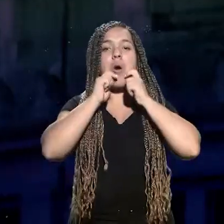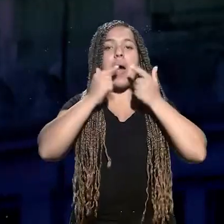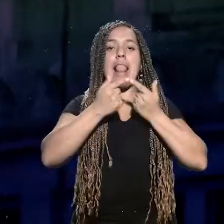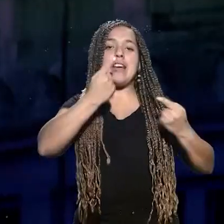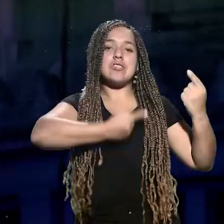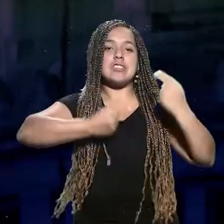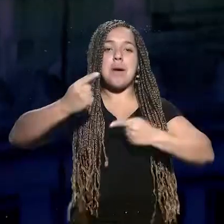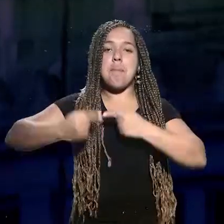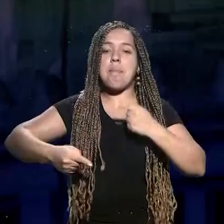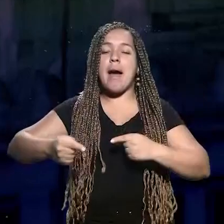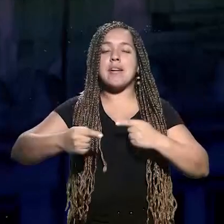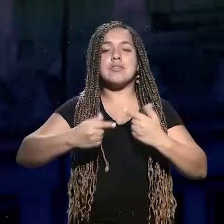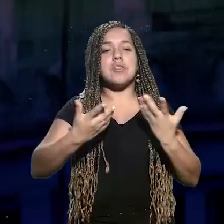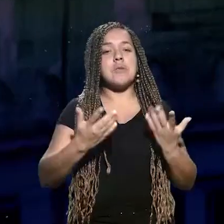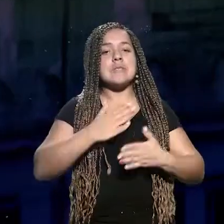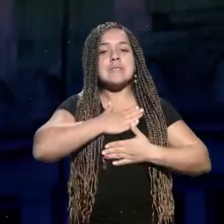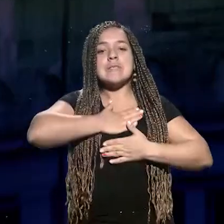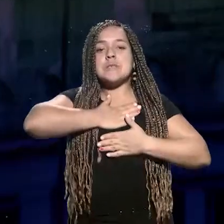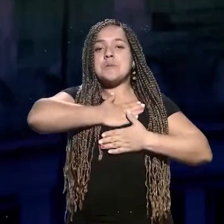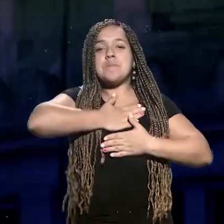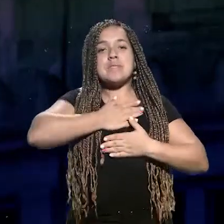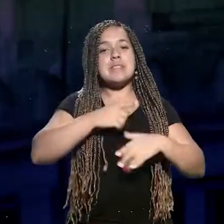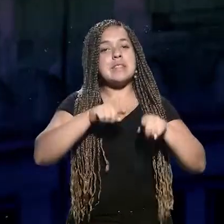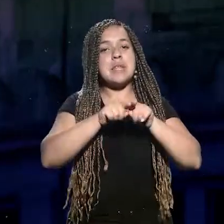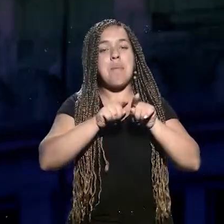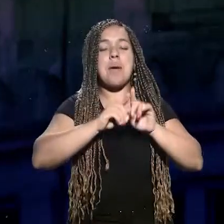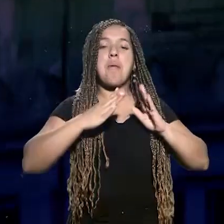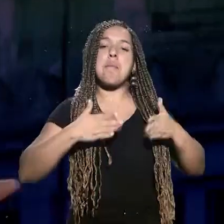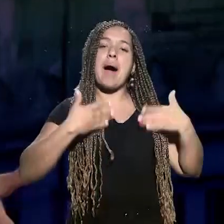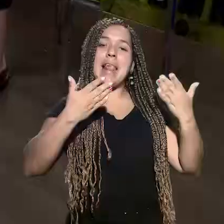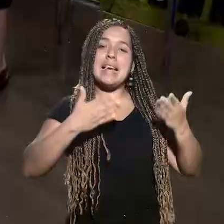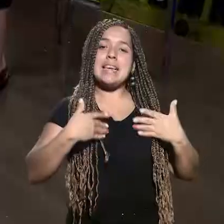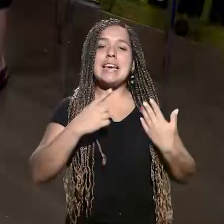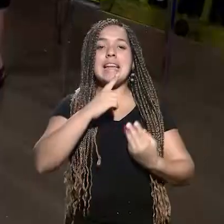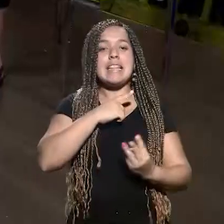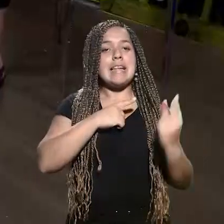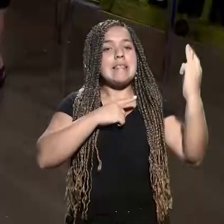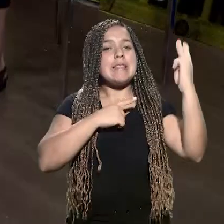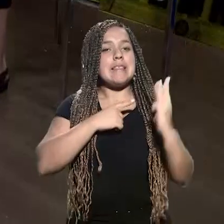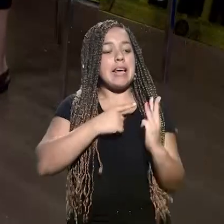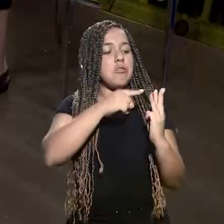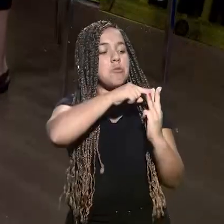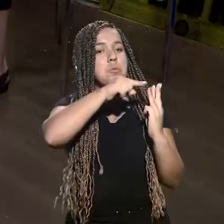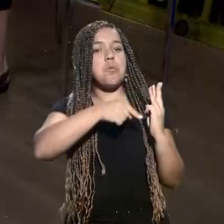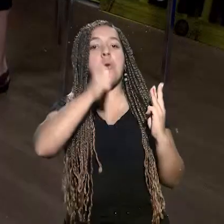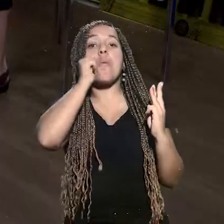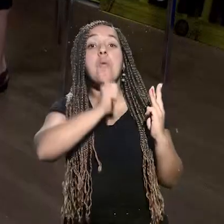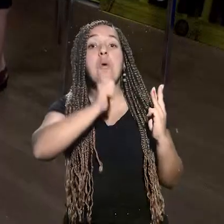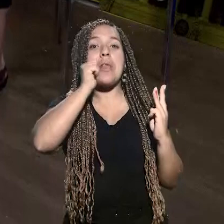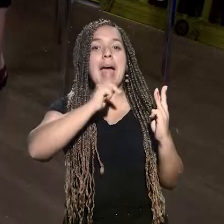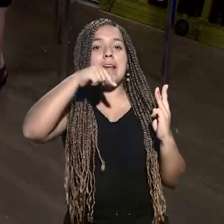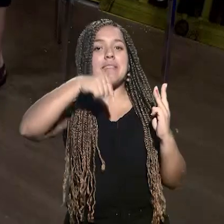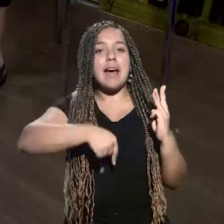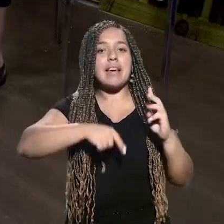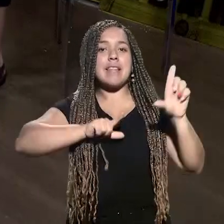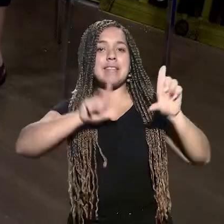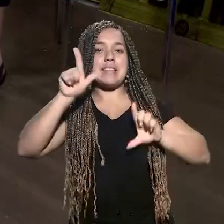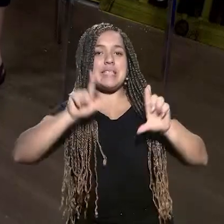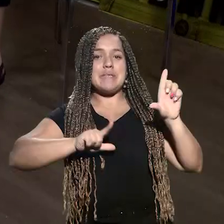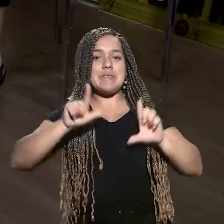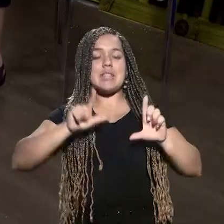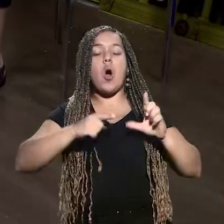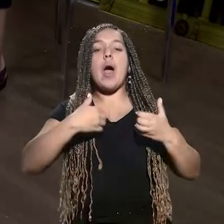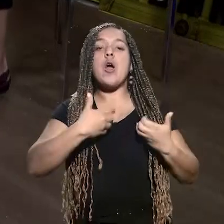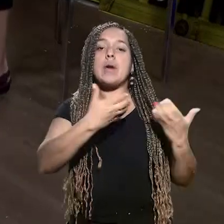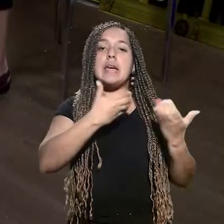É uma honra e também uma alegria ter 3 convidadas mulheres aqui no programa. Deputada, eu queria